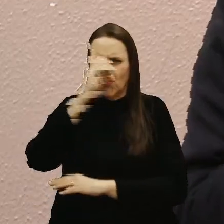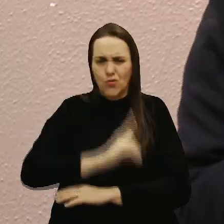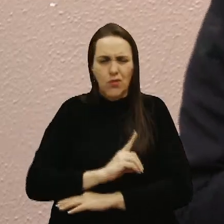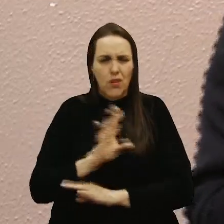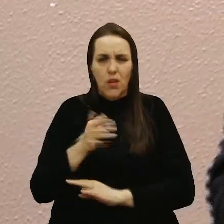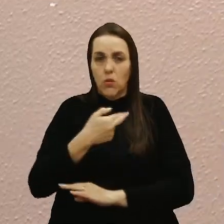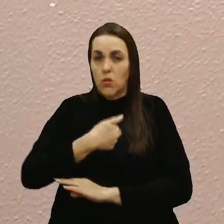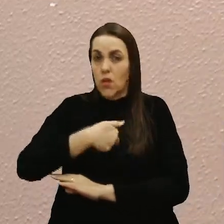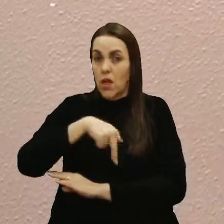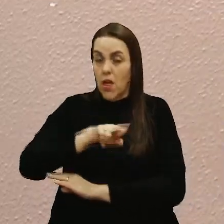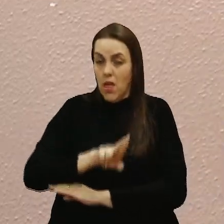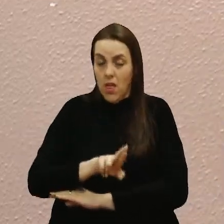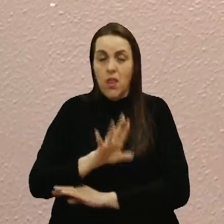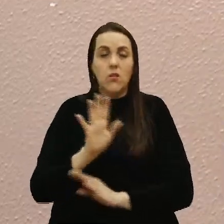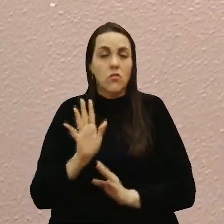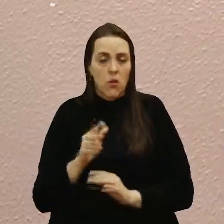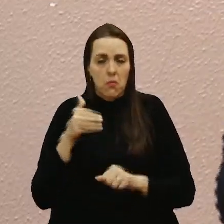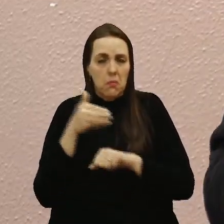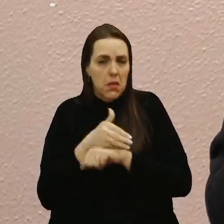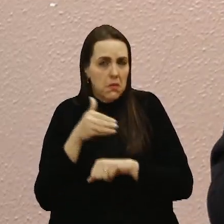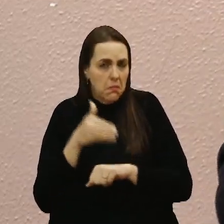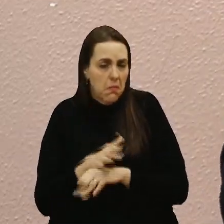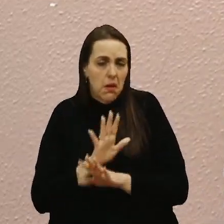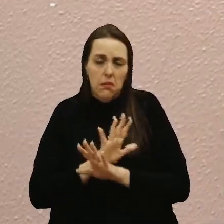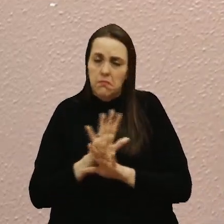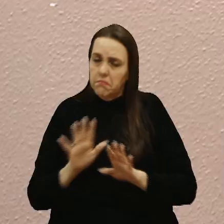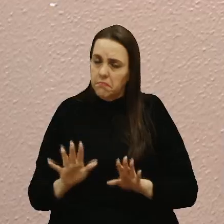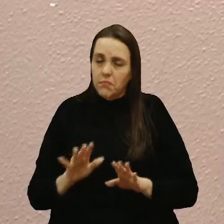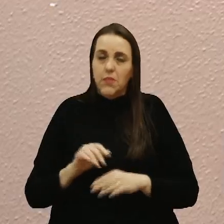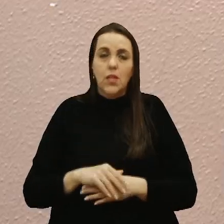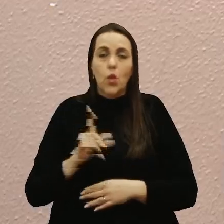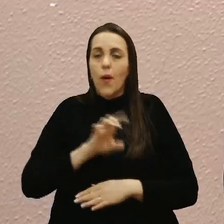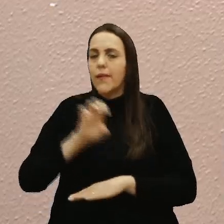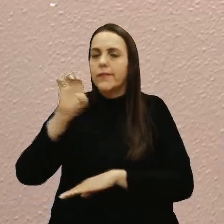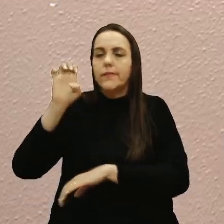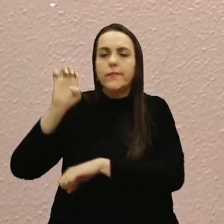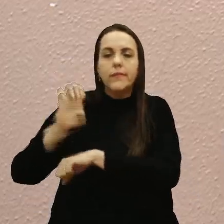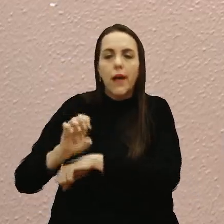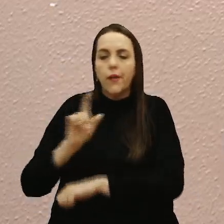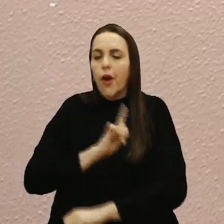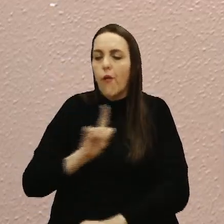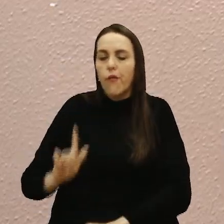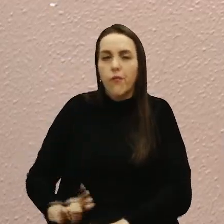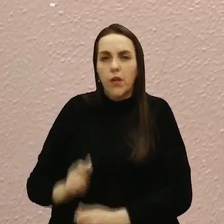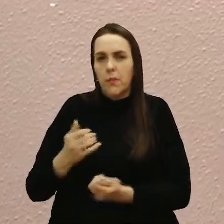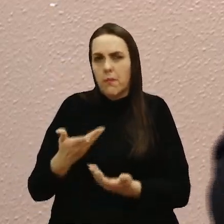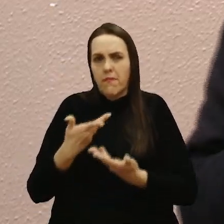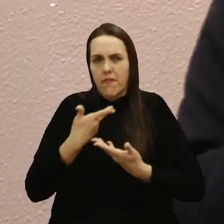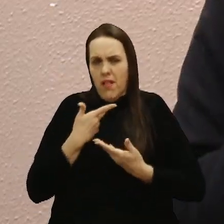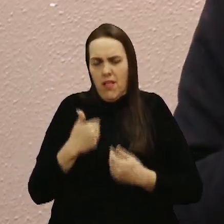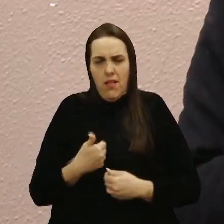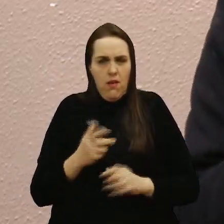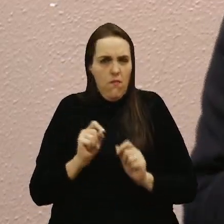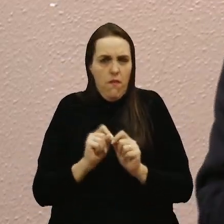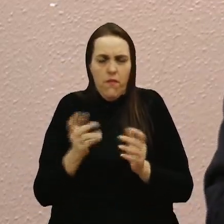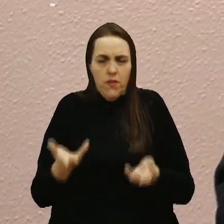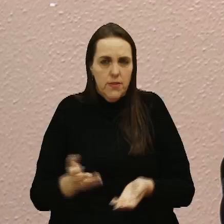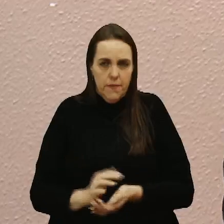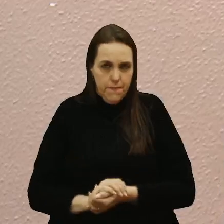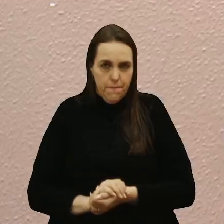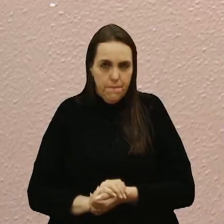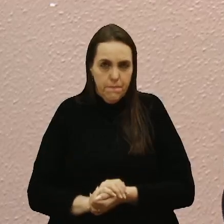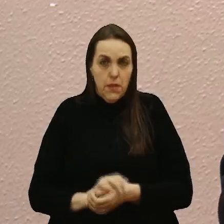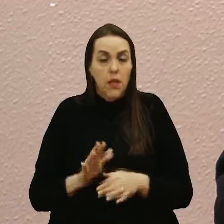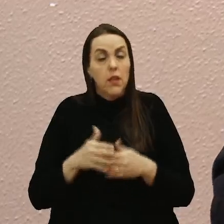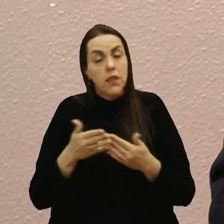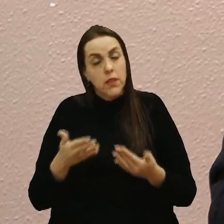sua religiosidade e não pode ser o Estado que vai dizer como que as pessoas têm que fazer ou não. E por